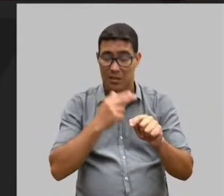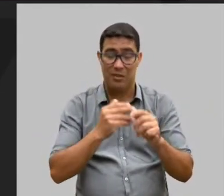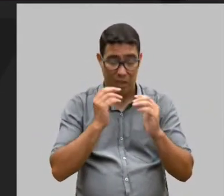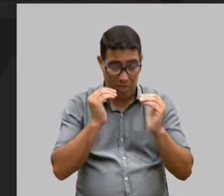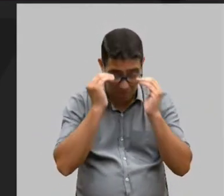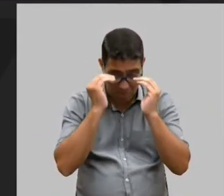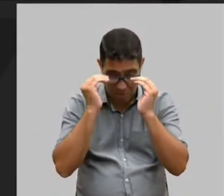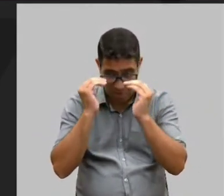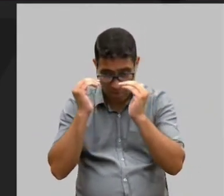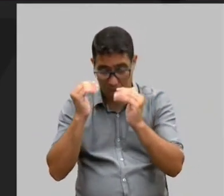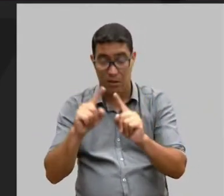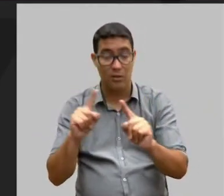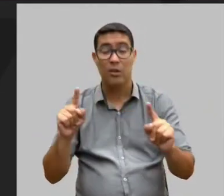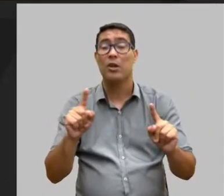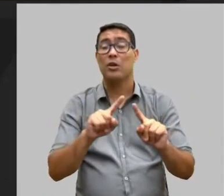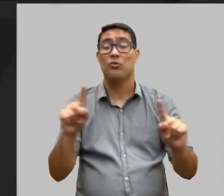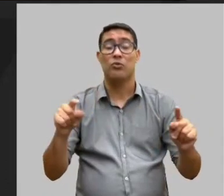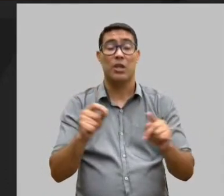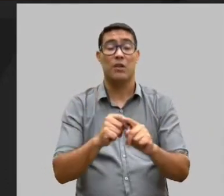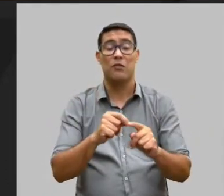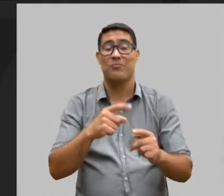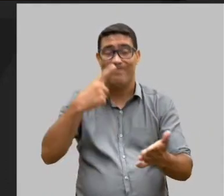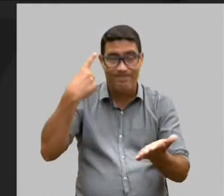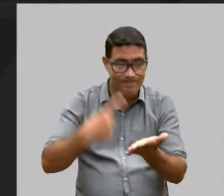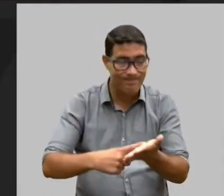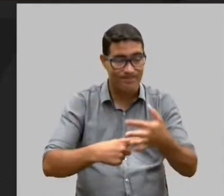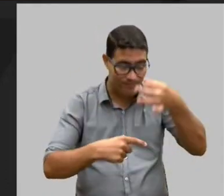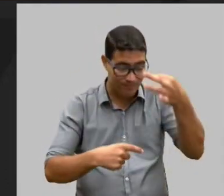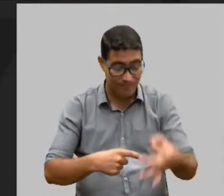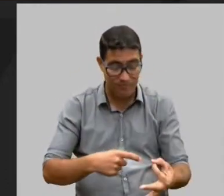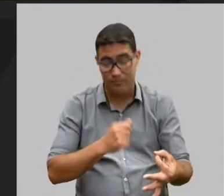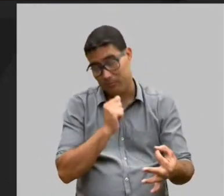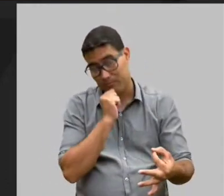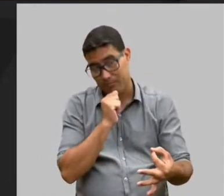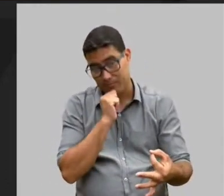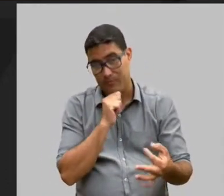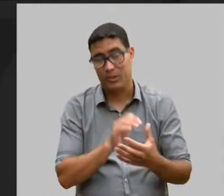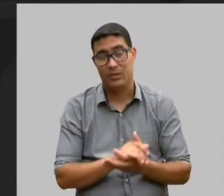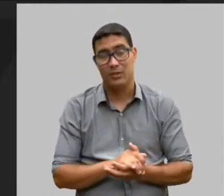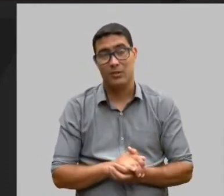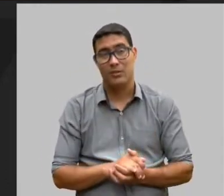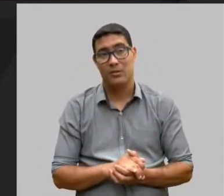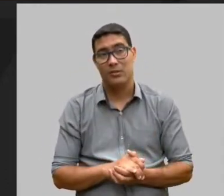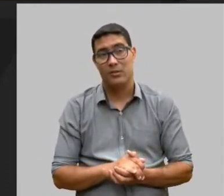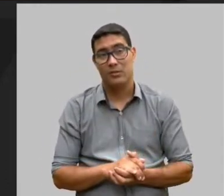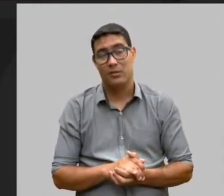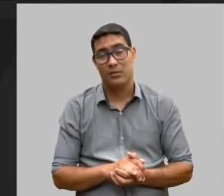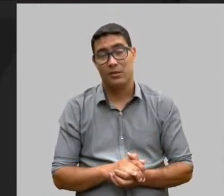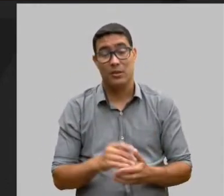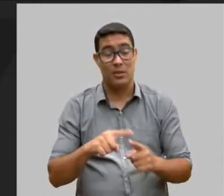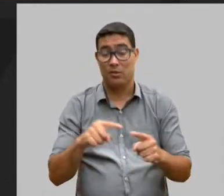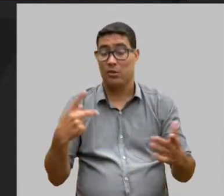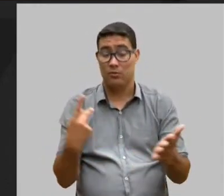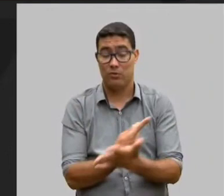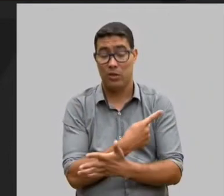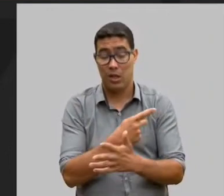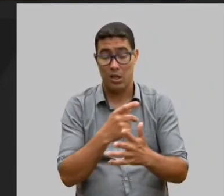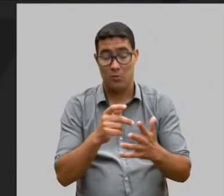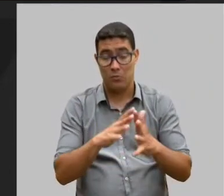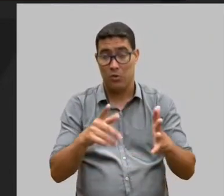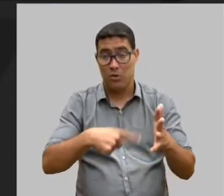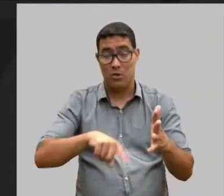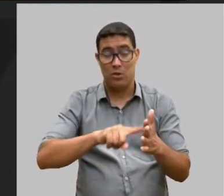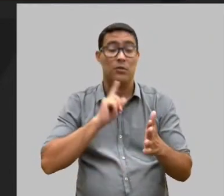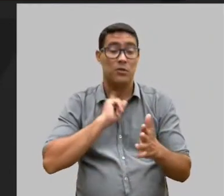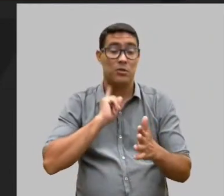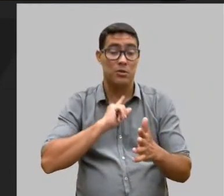e adequado e ali então foi essa questão da explosão da dívida de minos Gerais em função de um